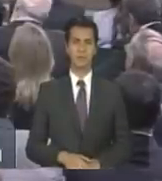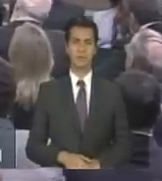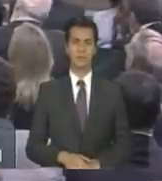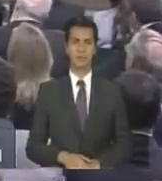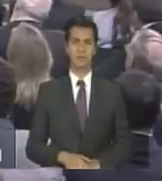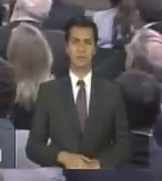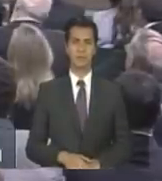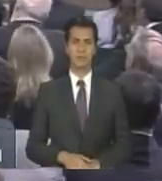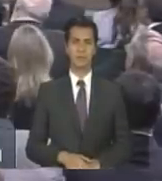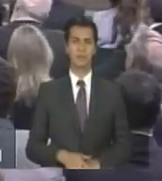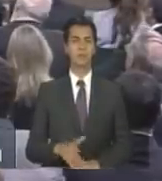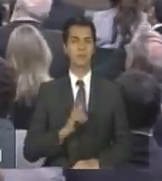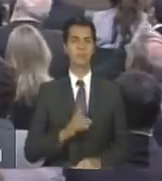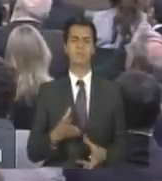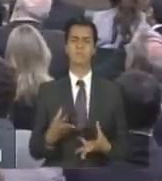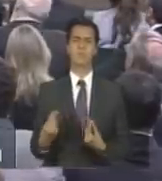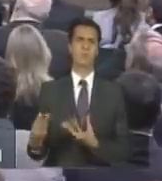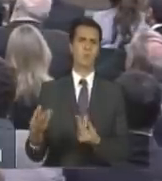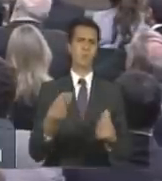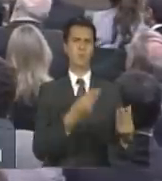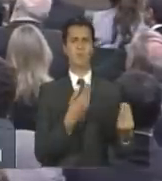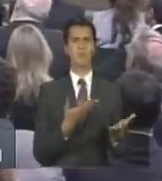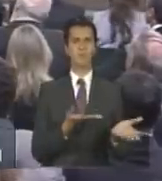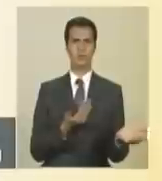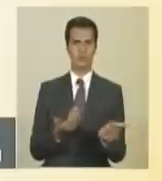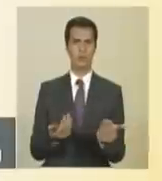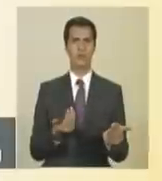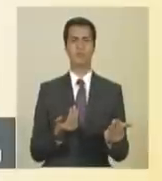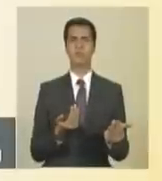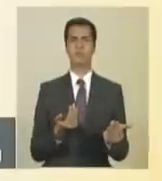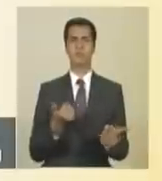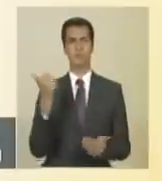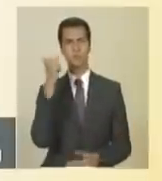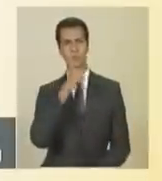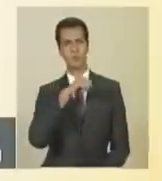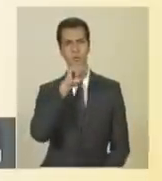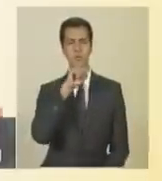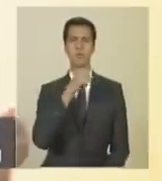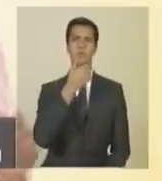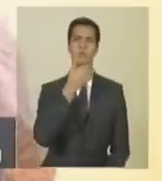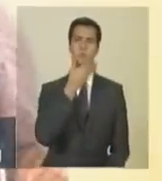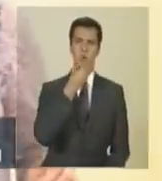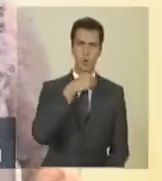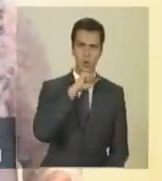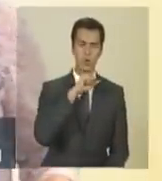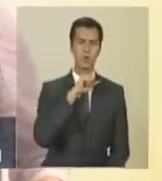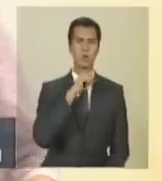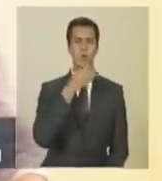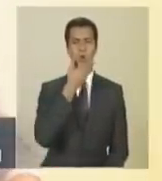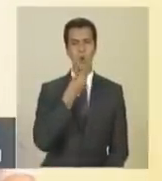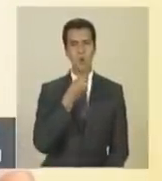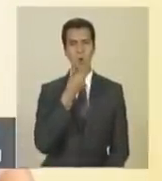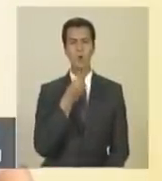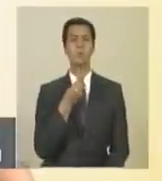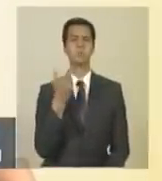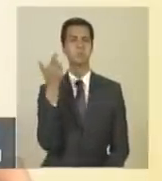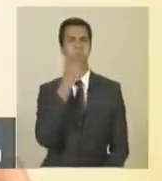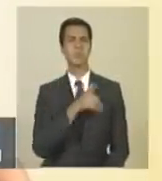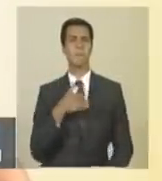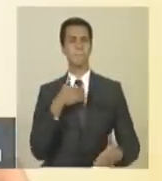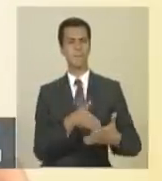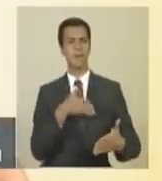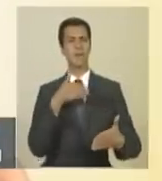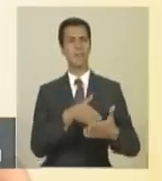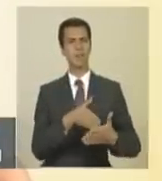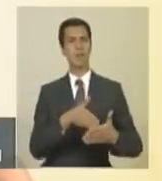trata-se de milhões de jovens, mulheres e homens, brasileiras e brasileiros, superando uma barreira